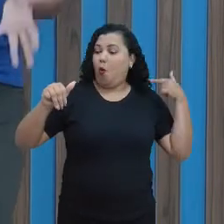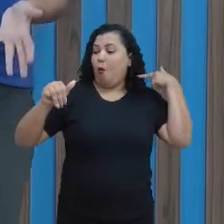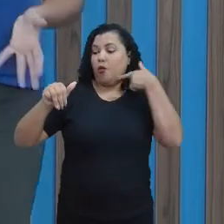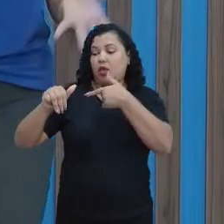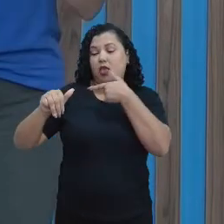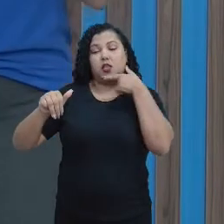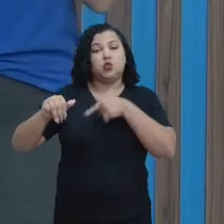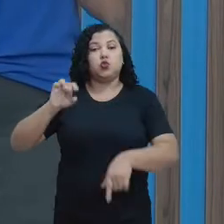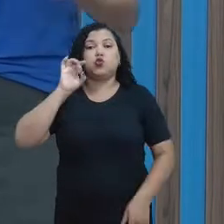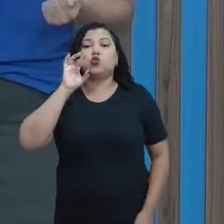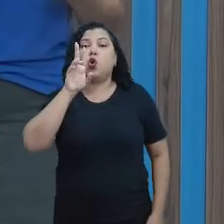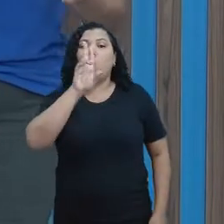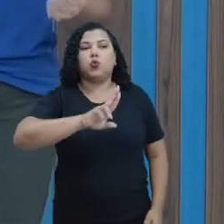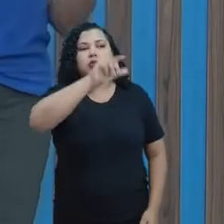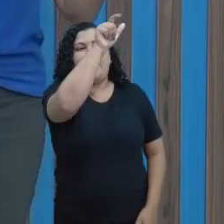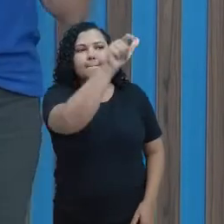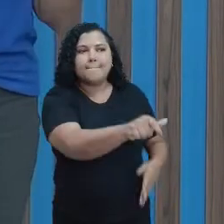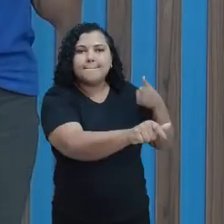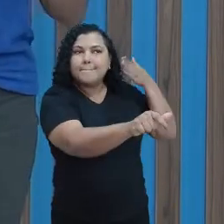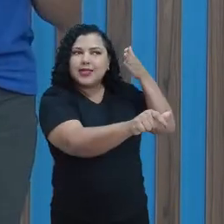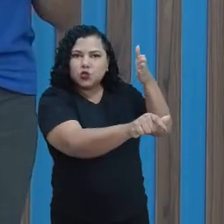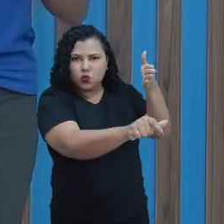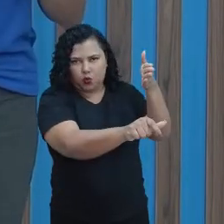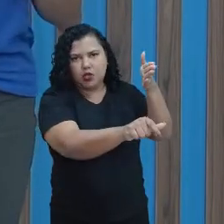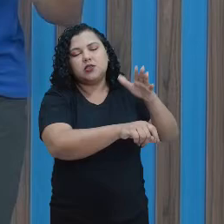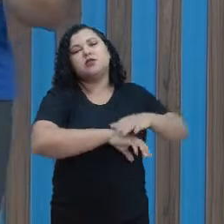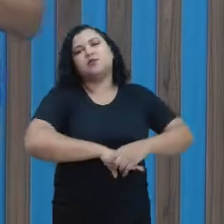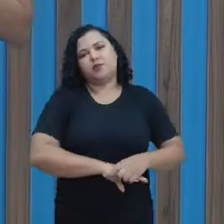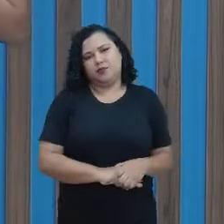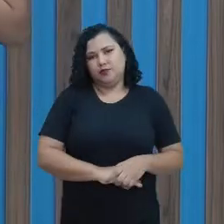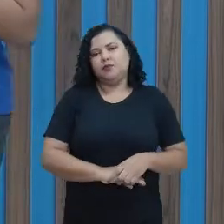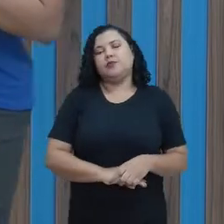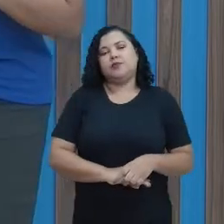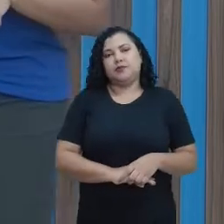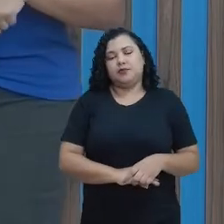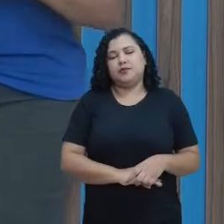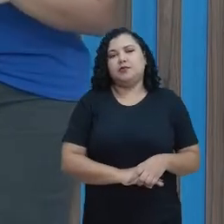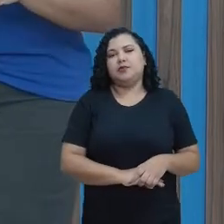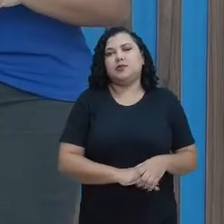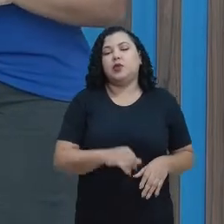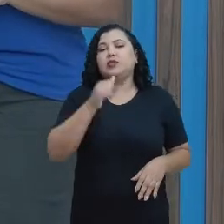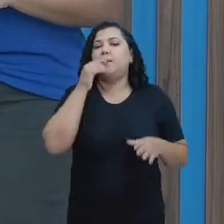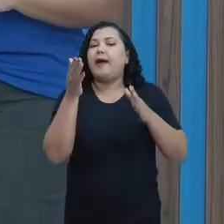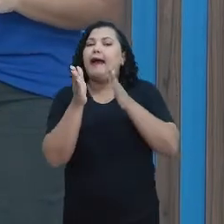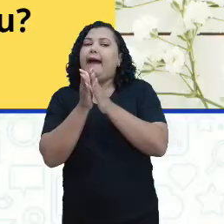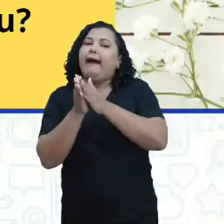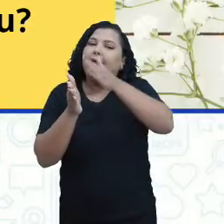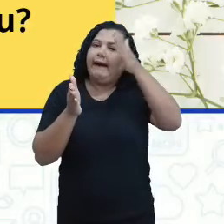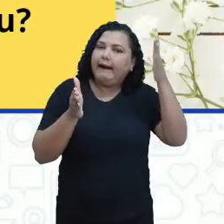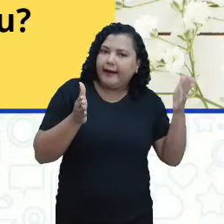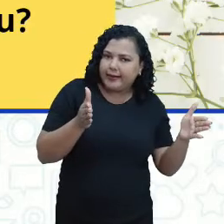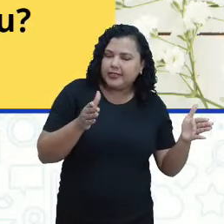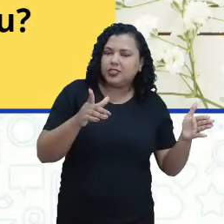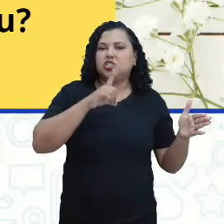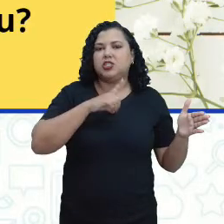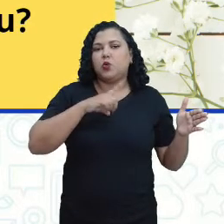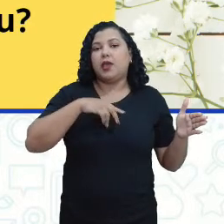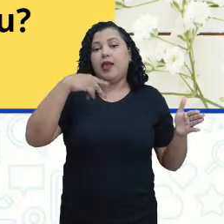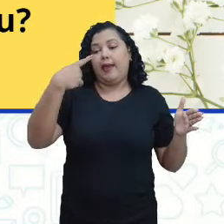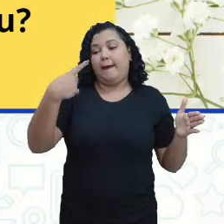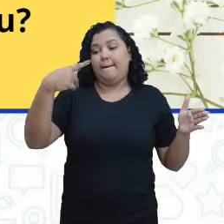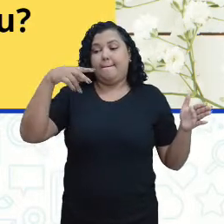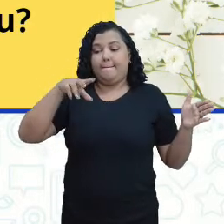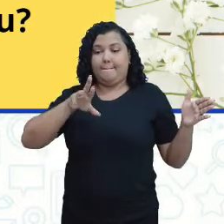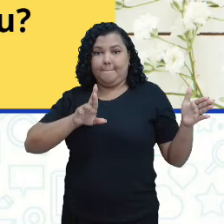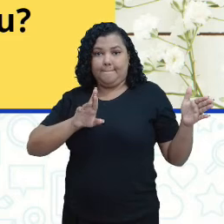o quem é um pronome relativo próprio para pessoas. Vem sempre antecedido de preposição quando tem